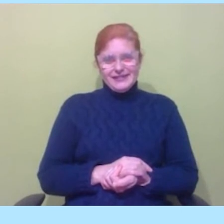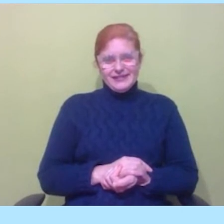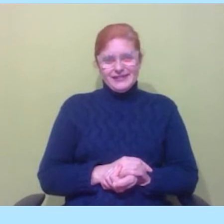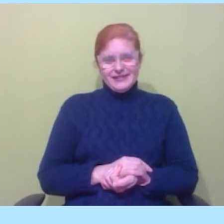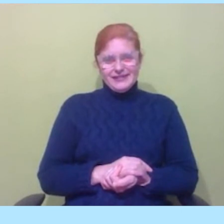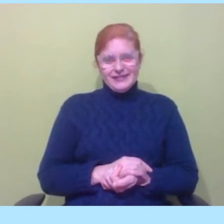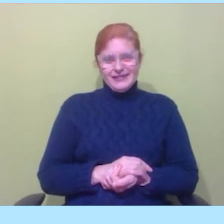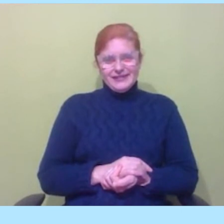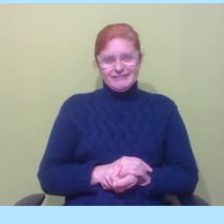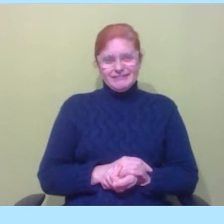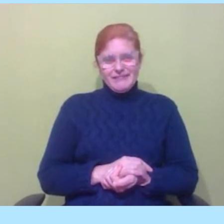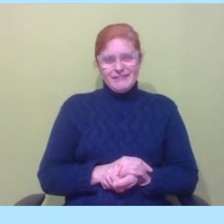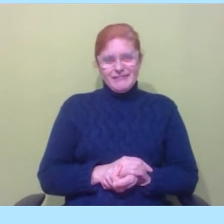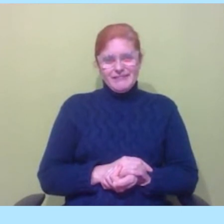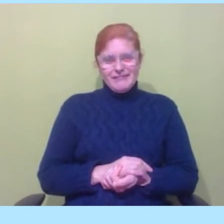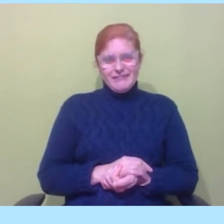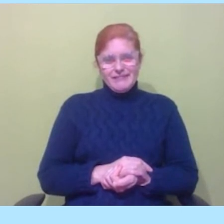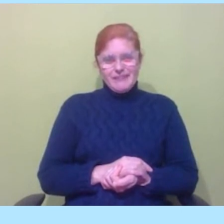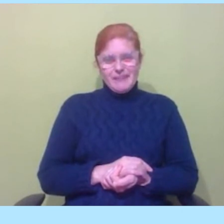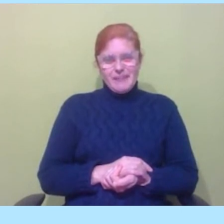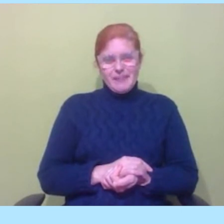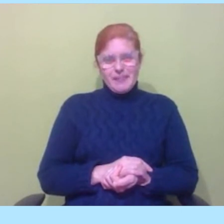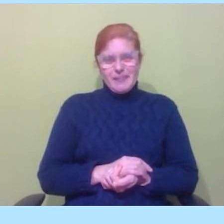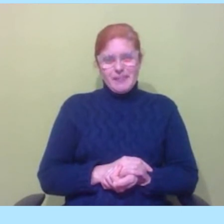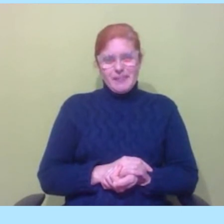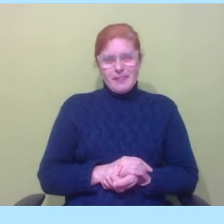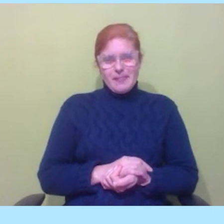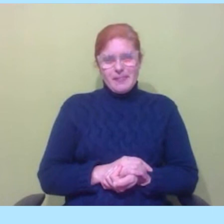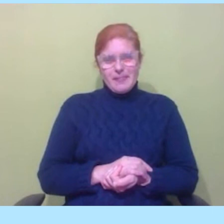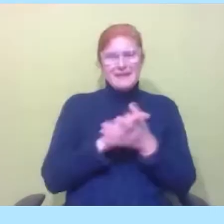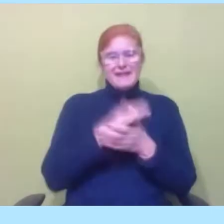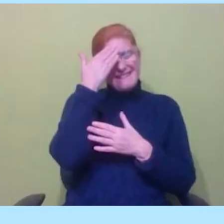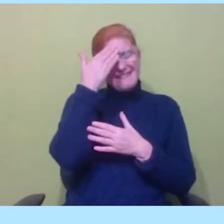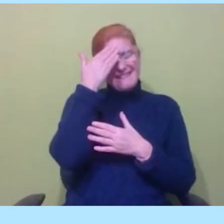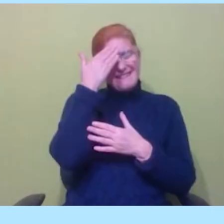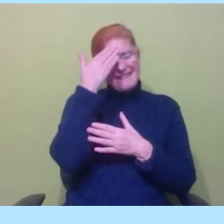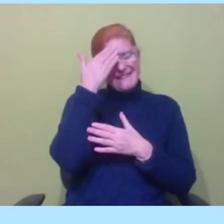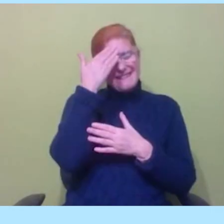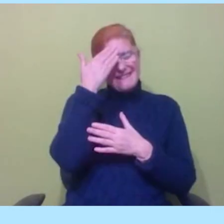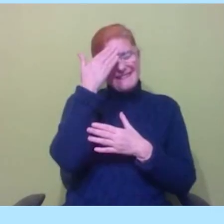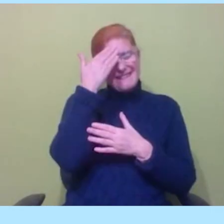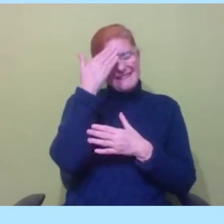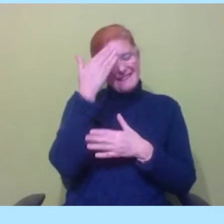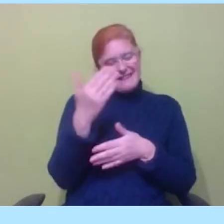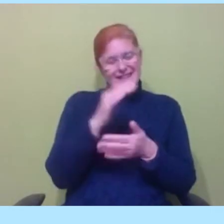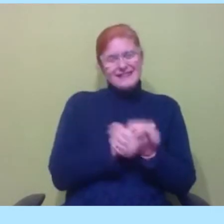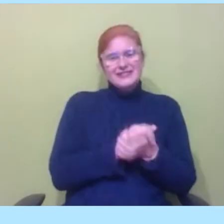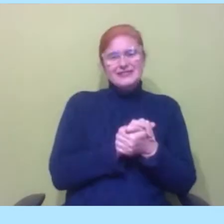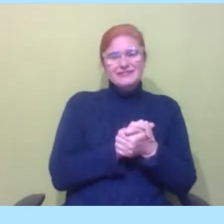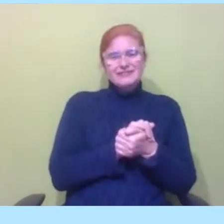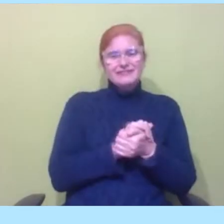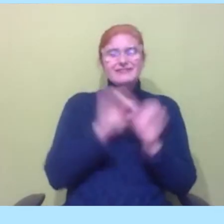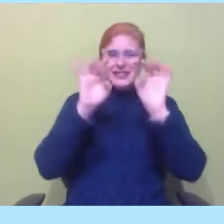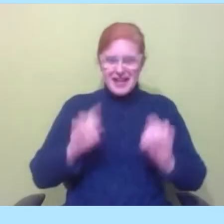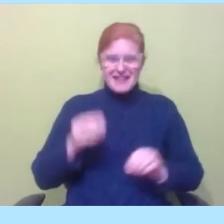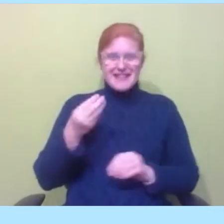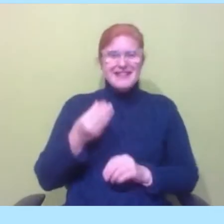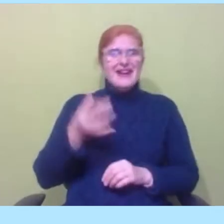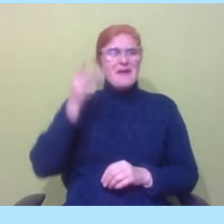Falando aqui com o mic desligado, muito obrigada. Super especial a tua presença. Cada vez mais fã de